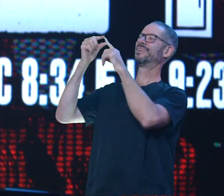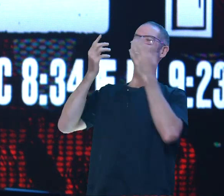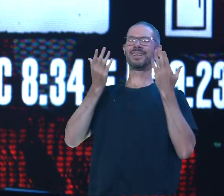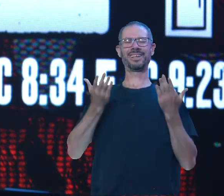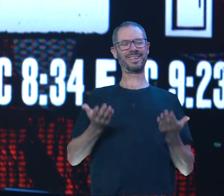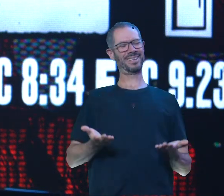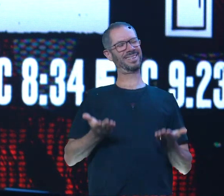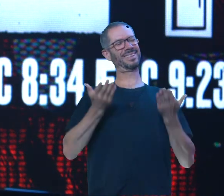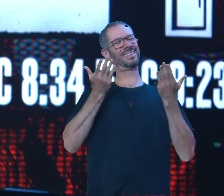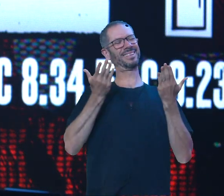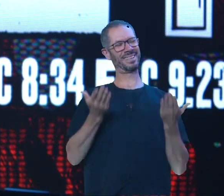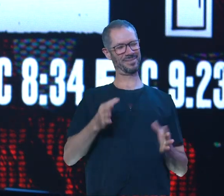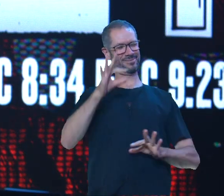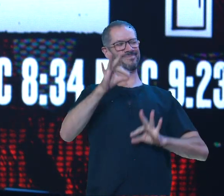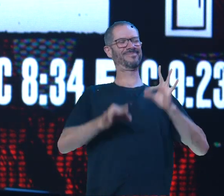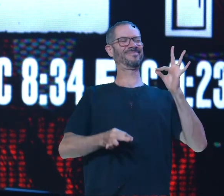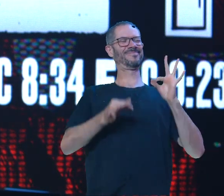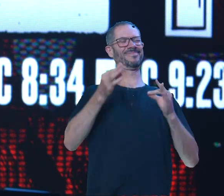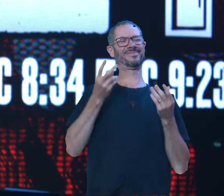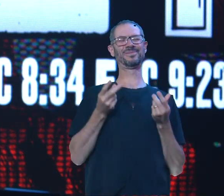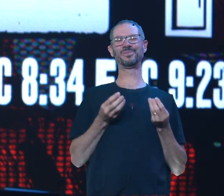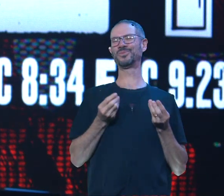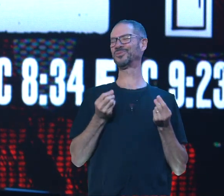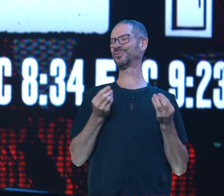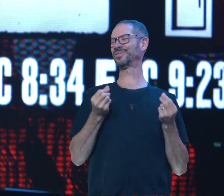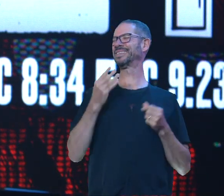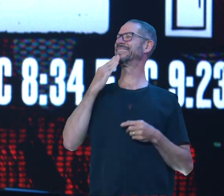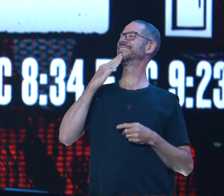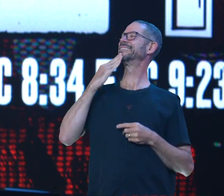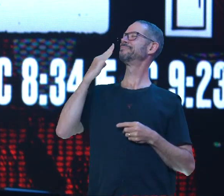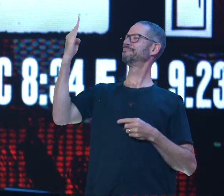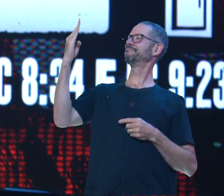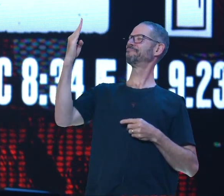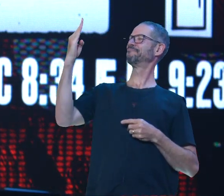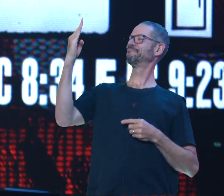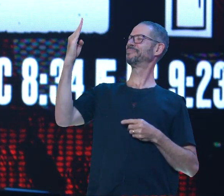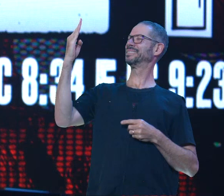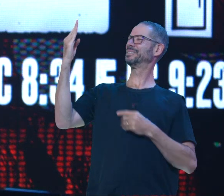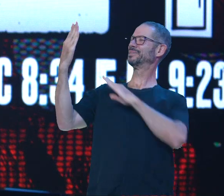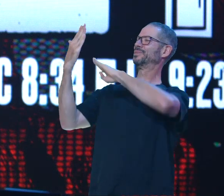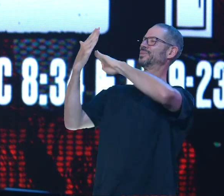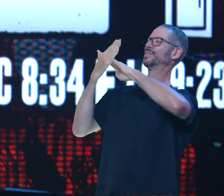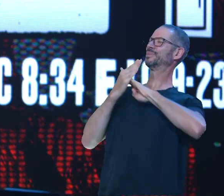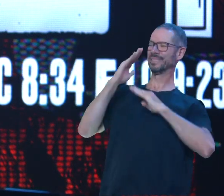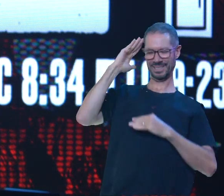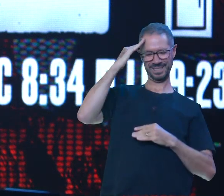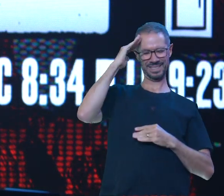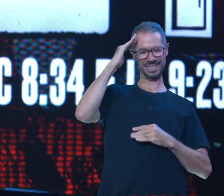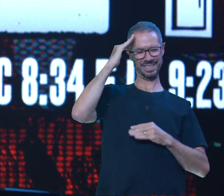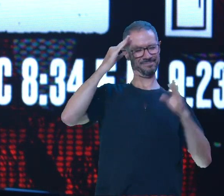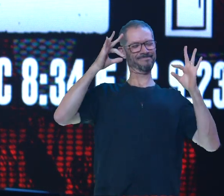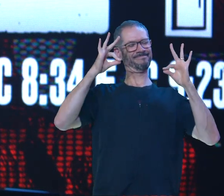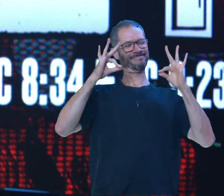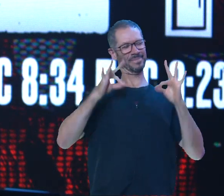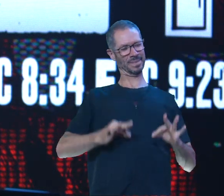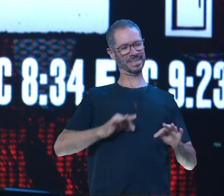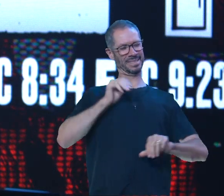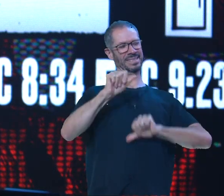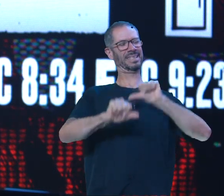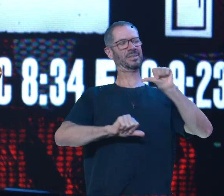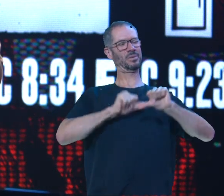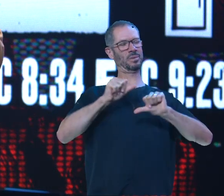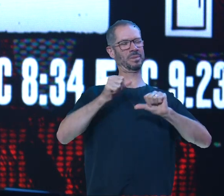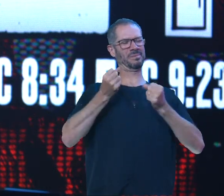leve e o Teu jugo é suave. Por isso queremos pedir, Deus, agora, nos ajuda, Deus, a entender a maneira correta de transformar